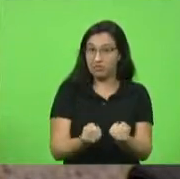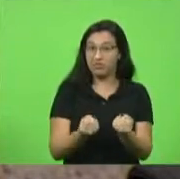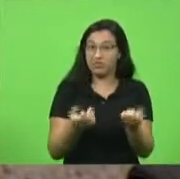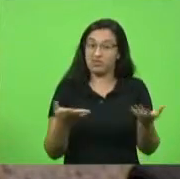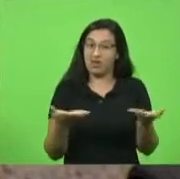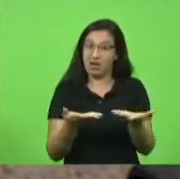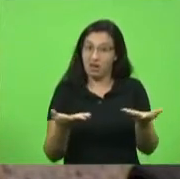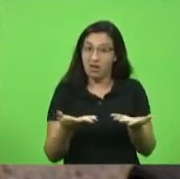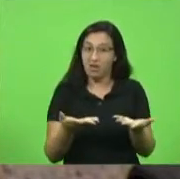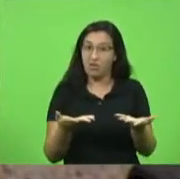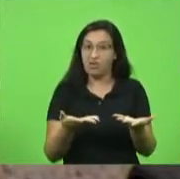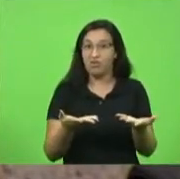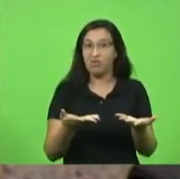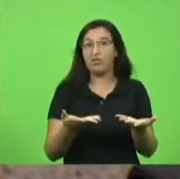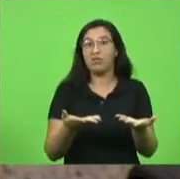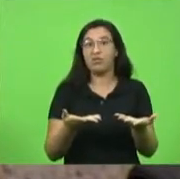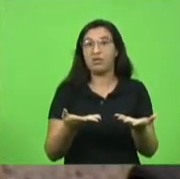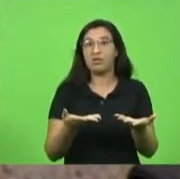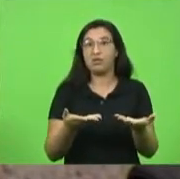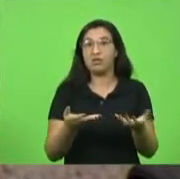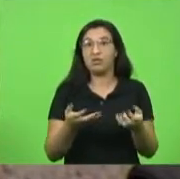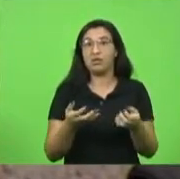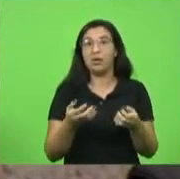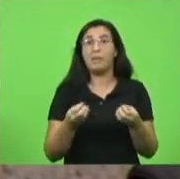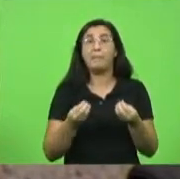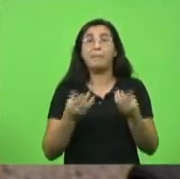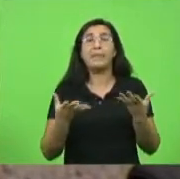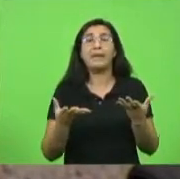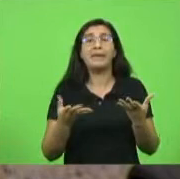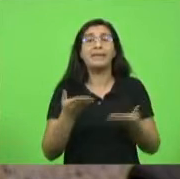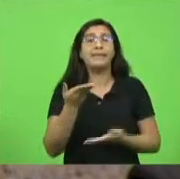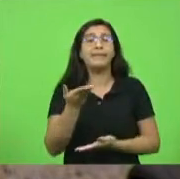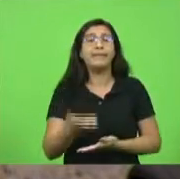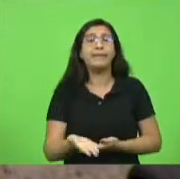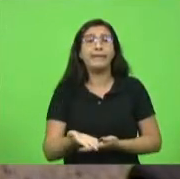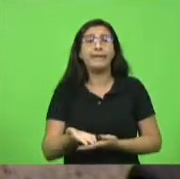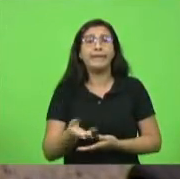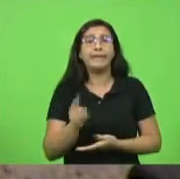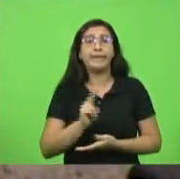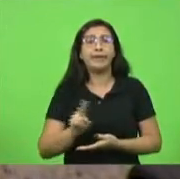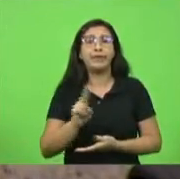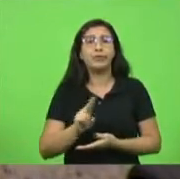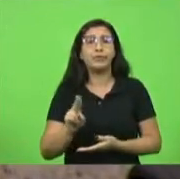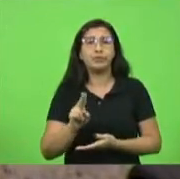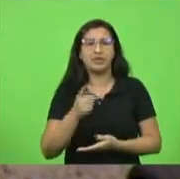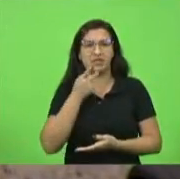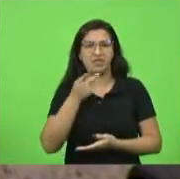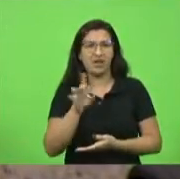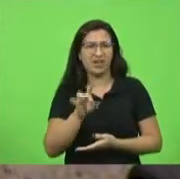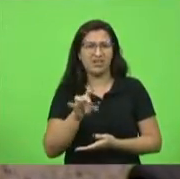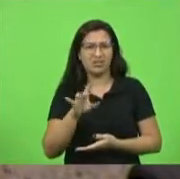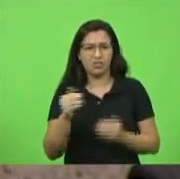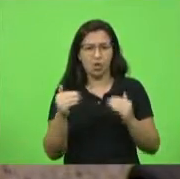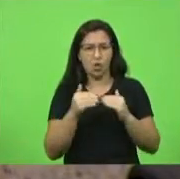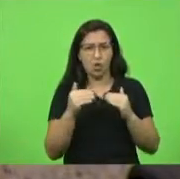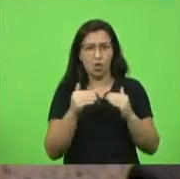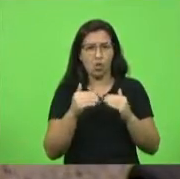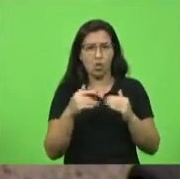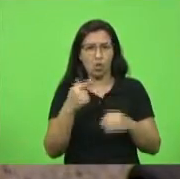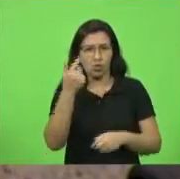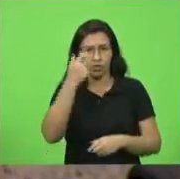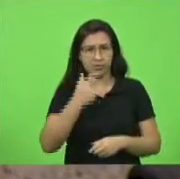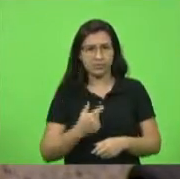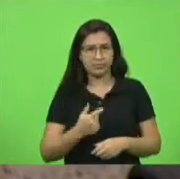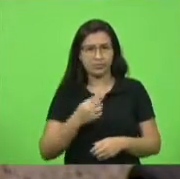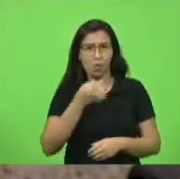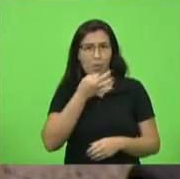nós não aprovamos, para que serve ela, então? Apenas para se falar aquilo que nós aprovamos?